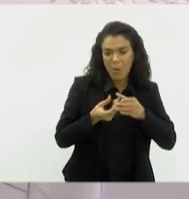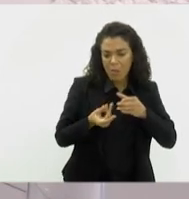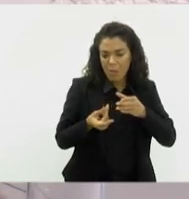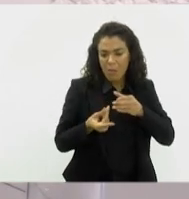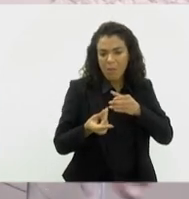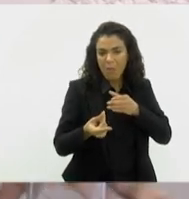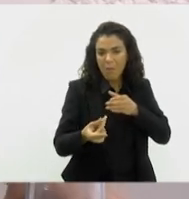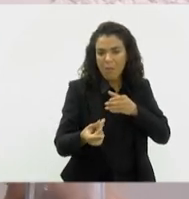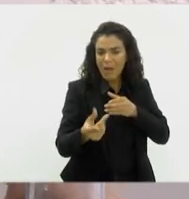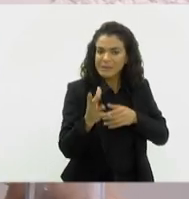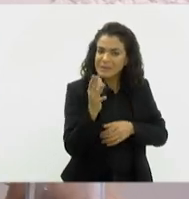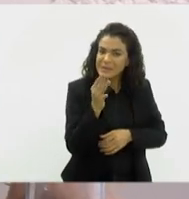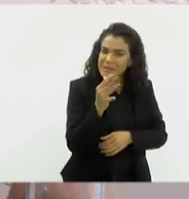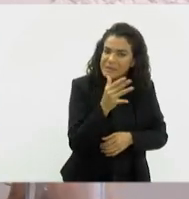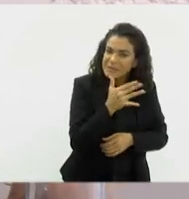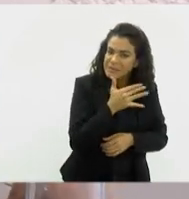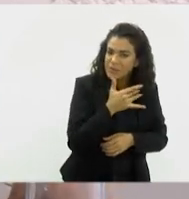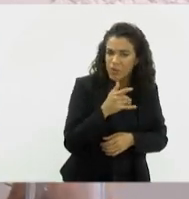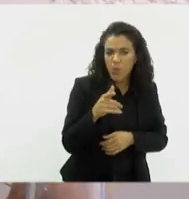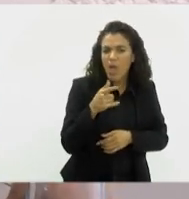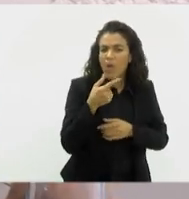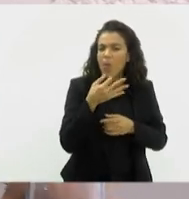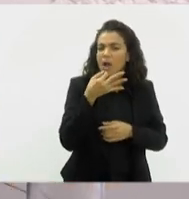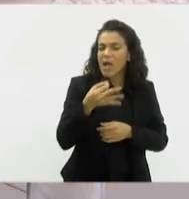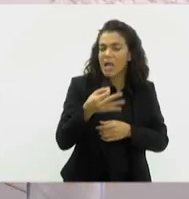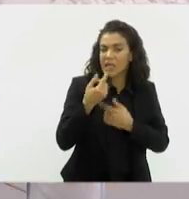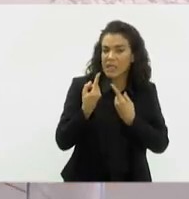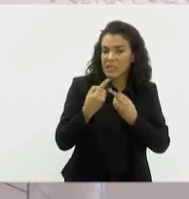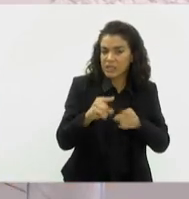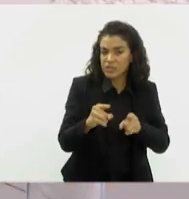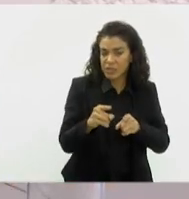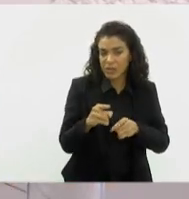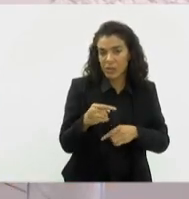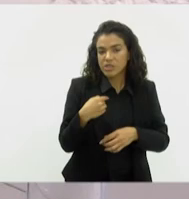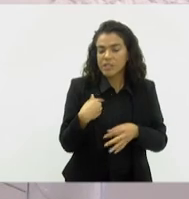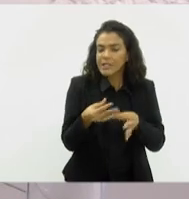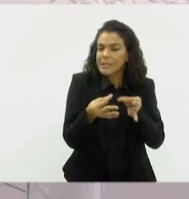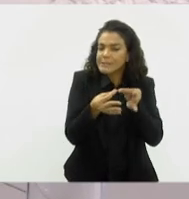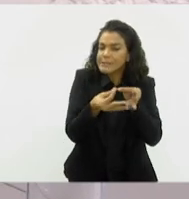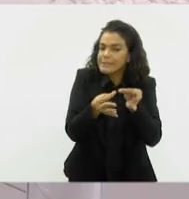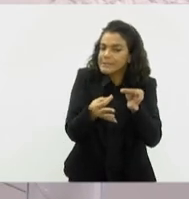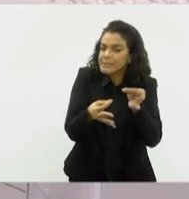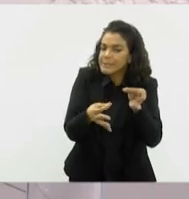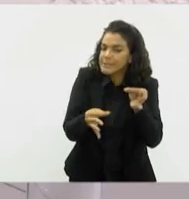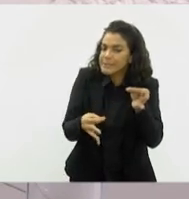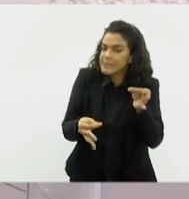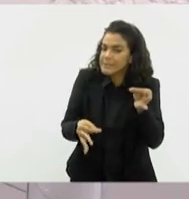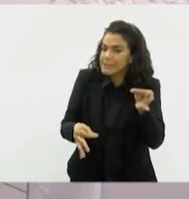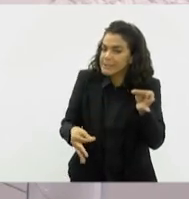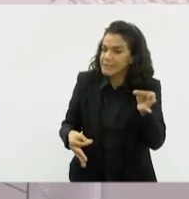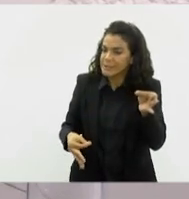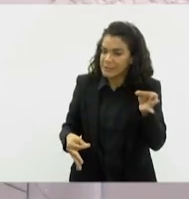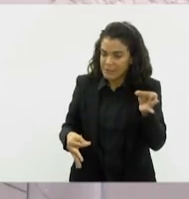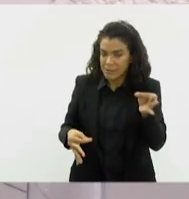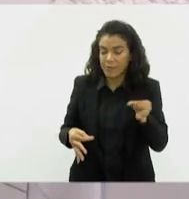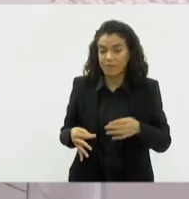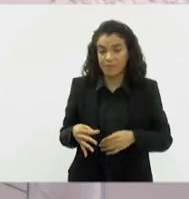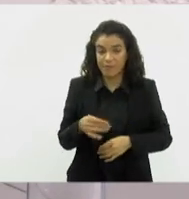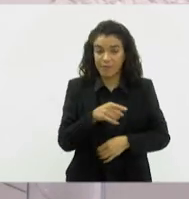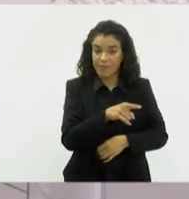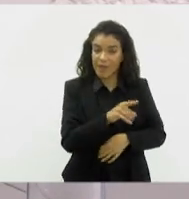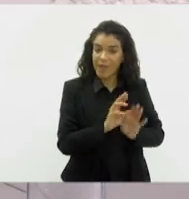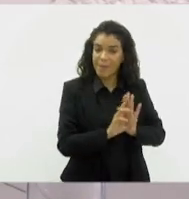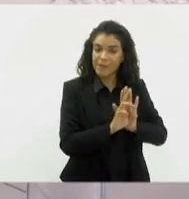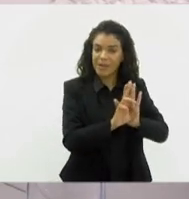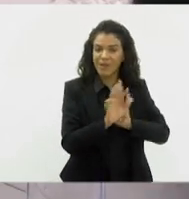Isso não é uma crítica de maneira nenhuma. Estou falando aqui o quanto que a gente está esmiuçando detidamente. Acho que a comissão eleitoral, na figura da